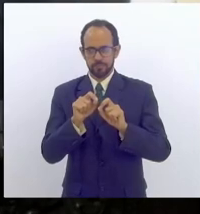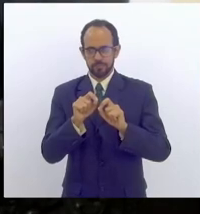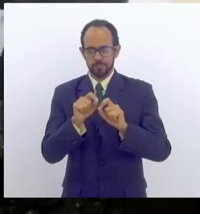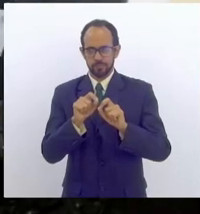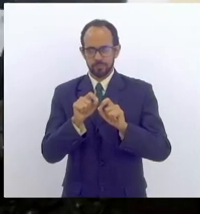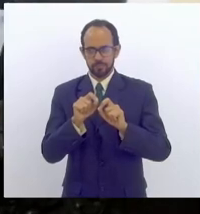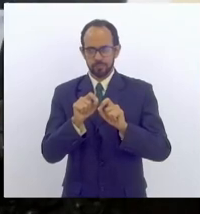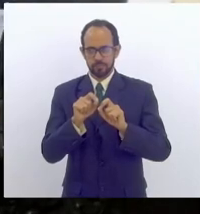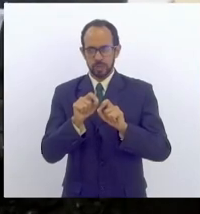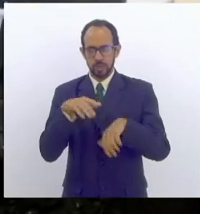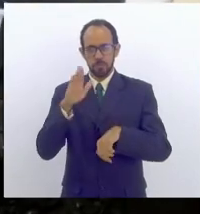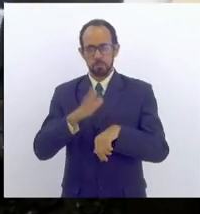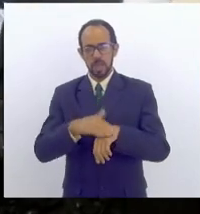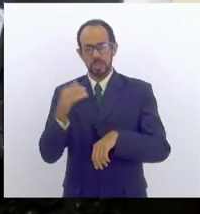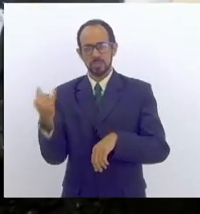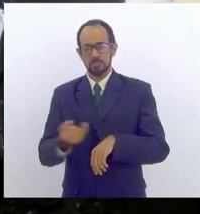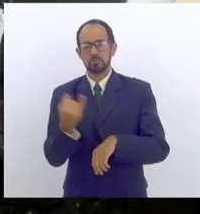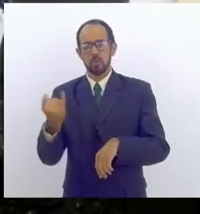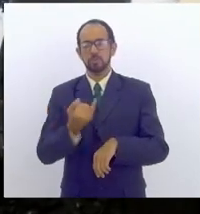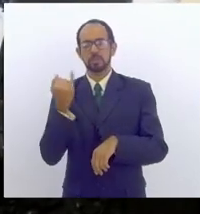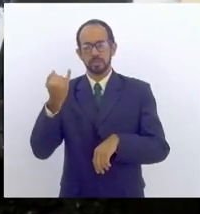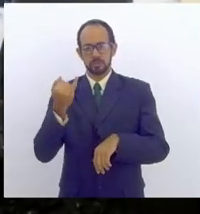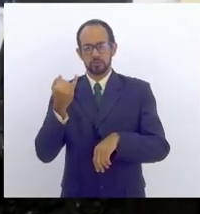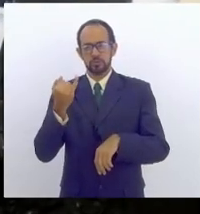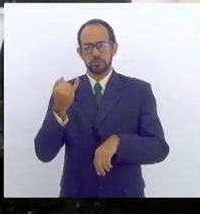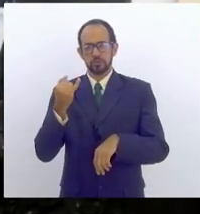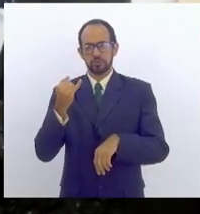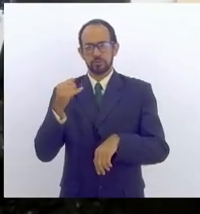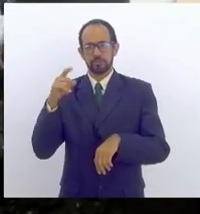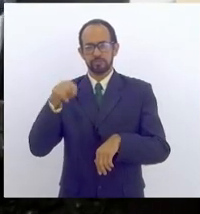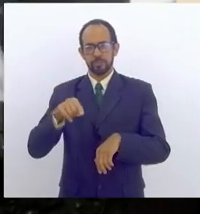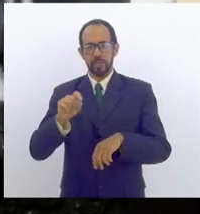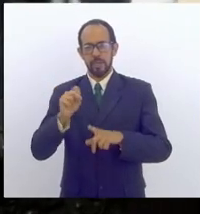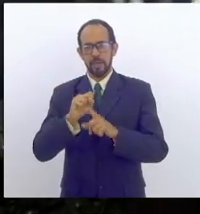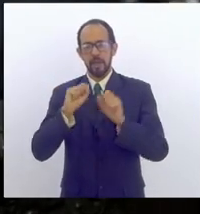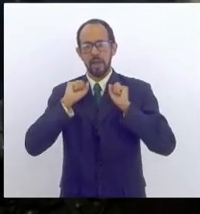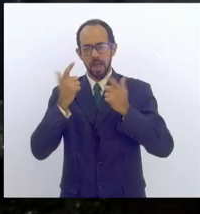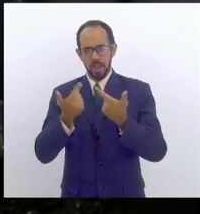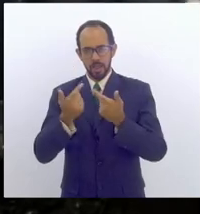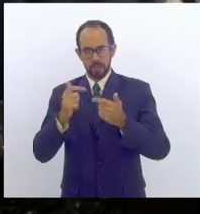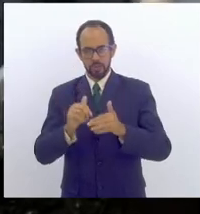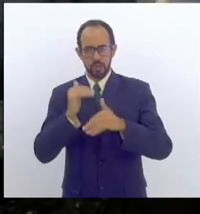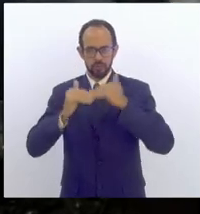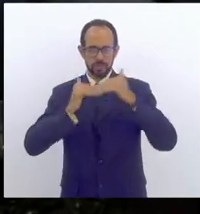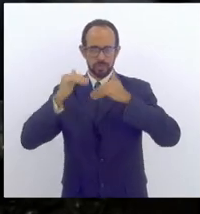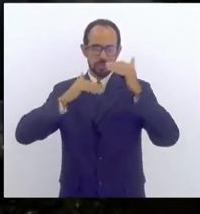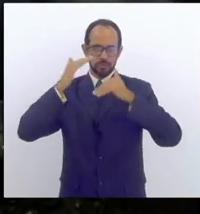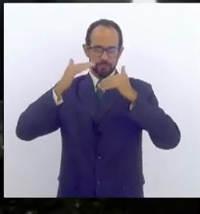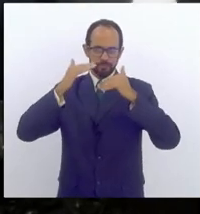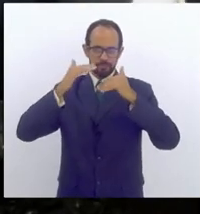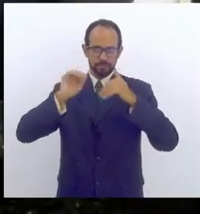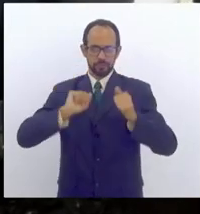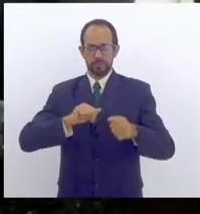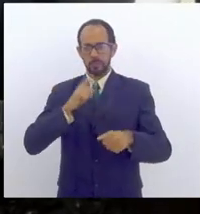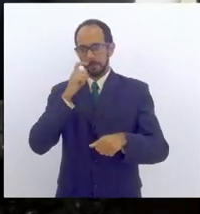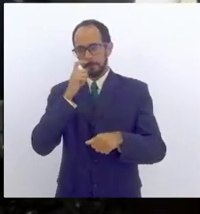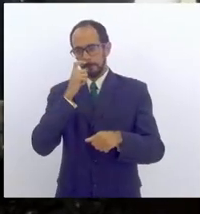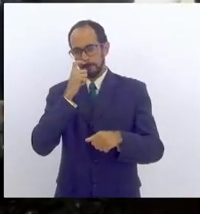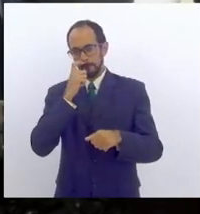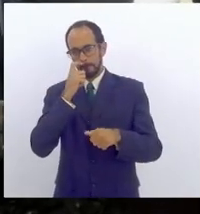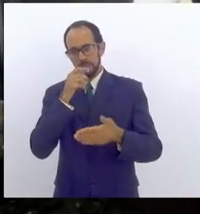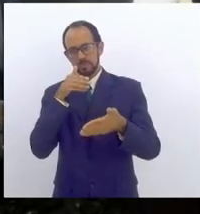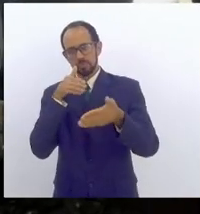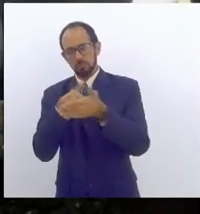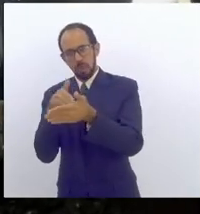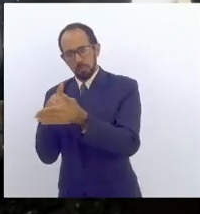Mais importante de tudo é a Assembleia avançar. Né? Esses percalços, tem disputa, não